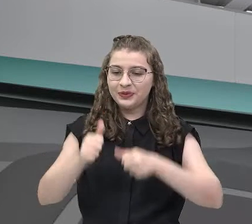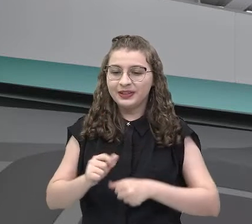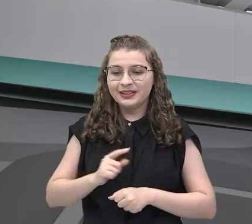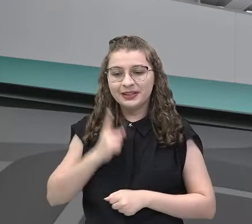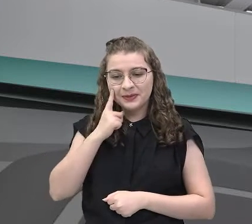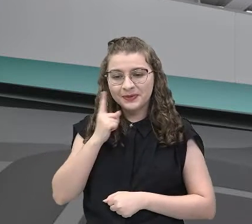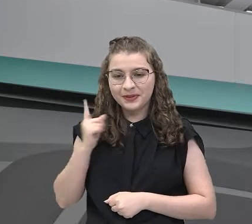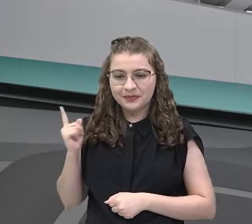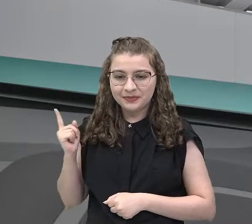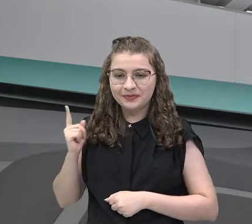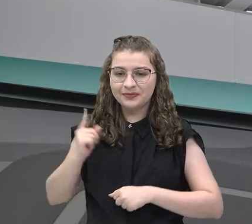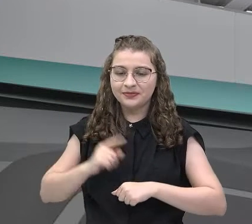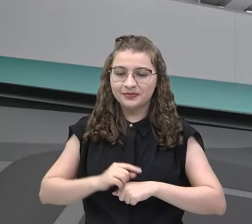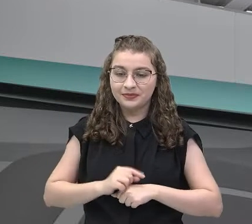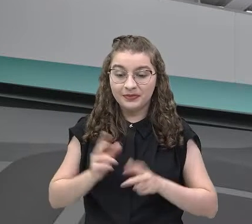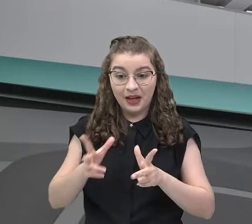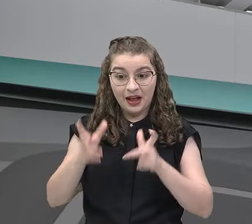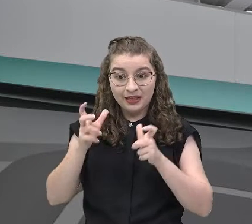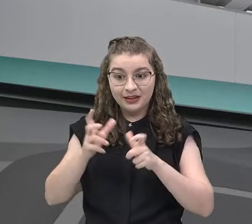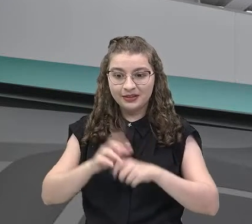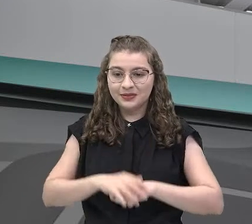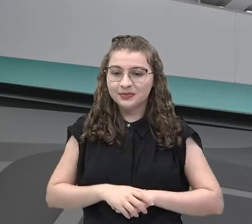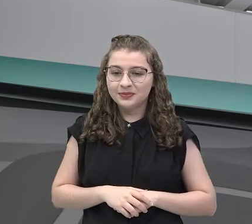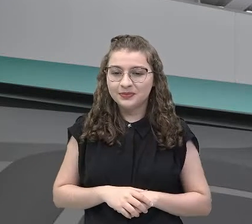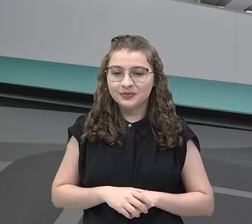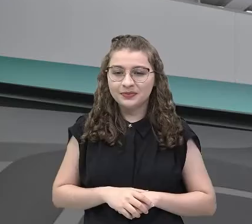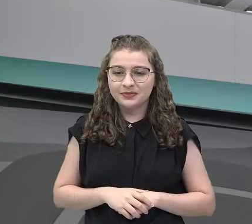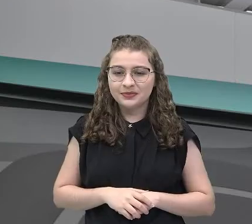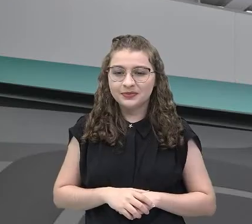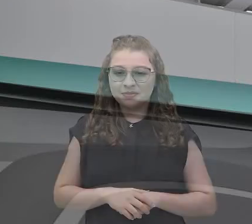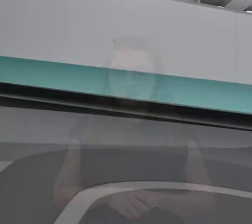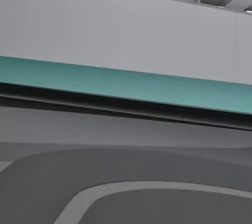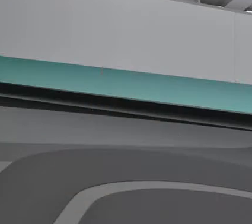texto. Então, fiquem atentos ao vídeo.